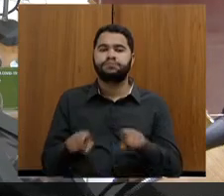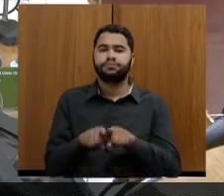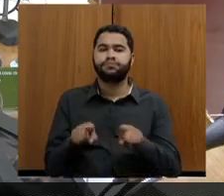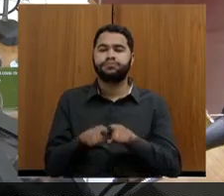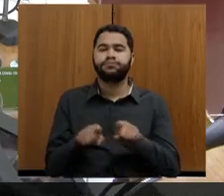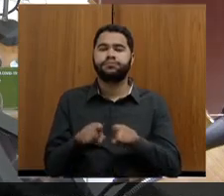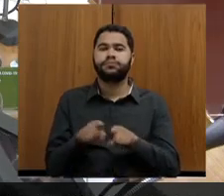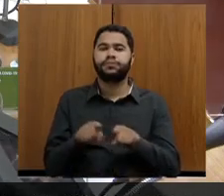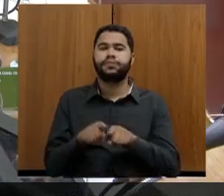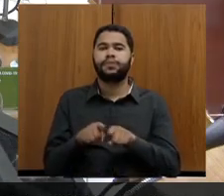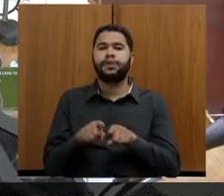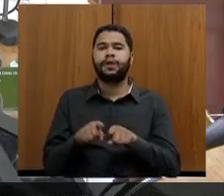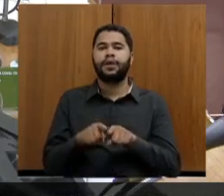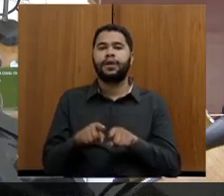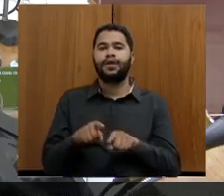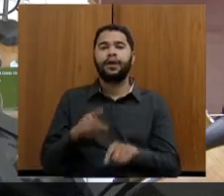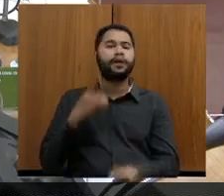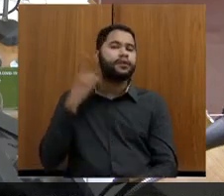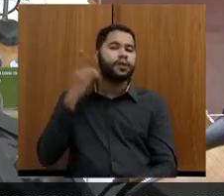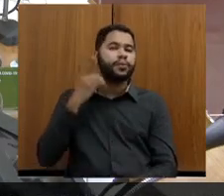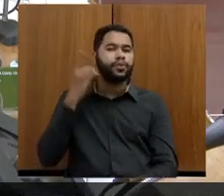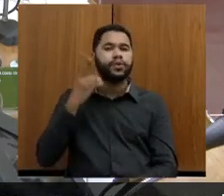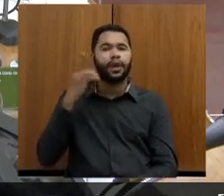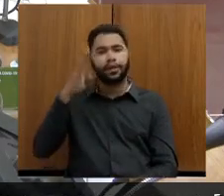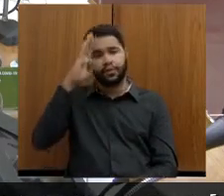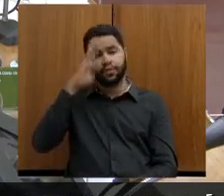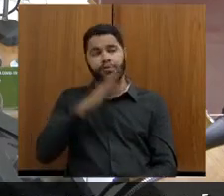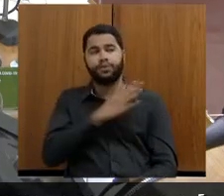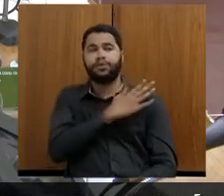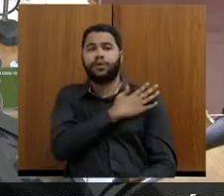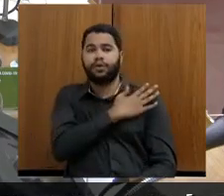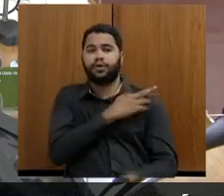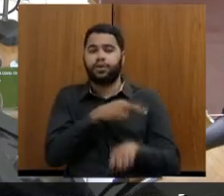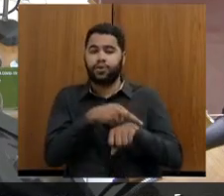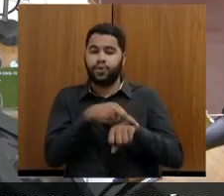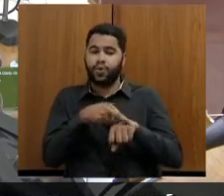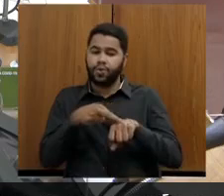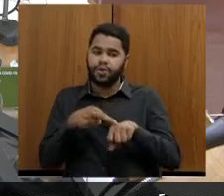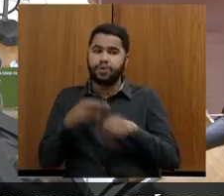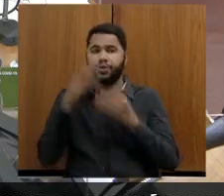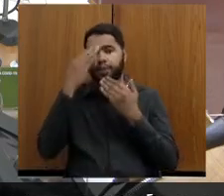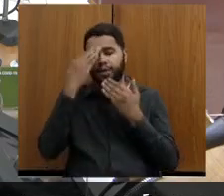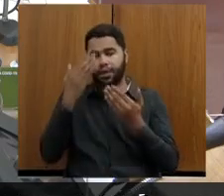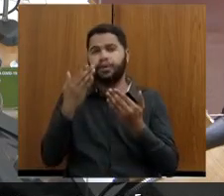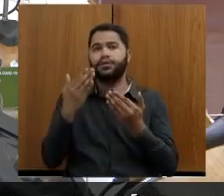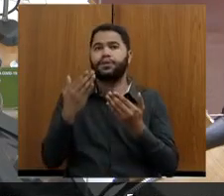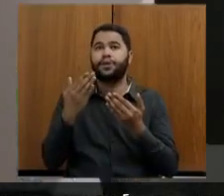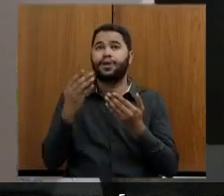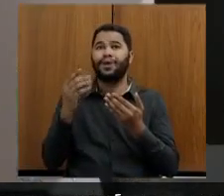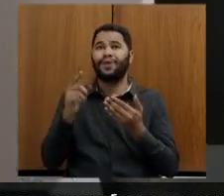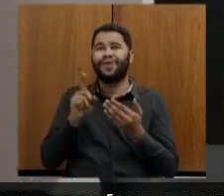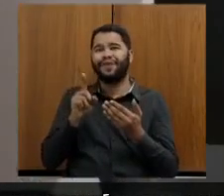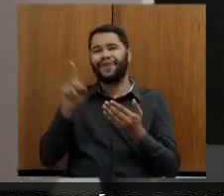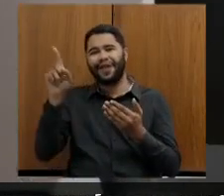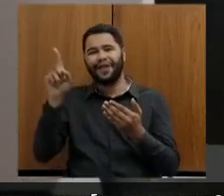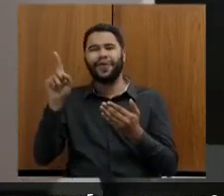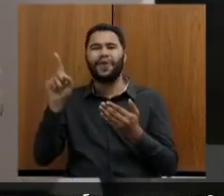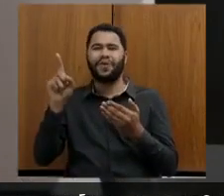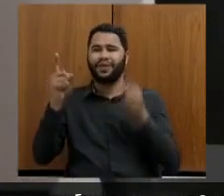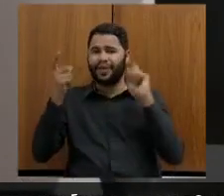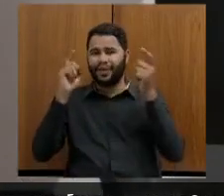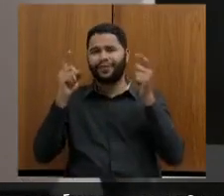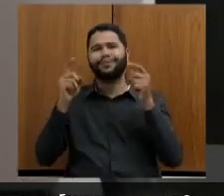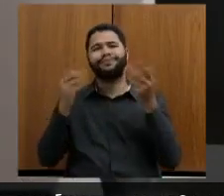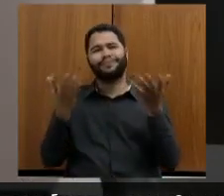Sargento Rodrigues aqui eu agradeço desde já a compreensão tava numa outra reunião mas eu não podia